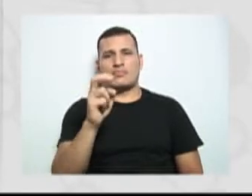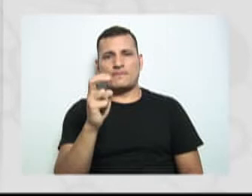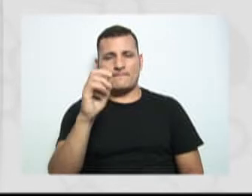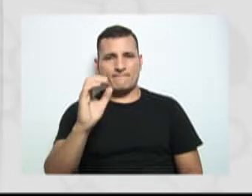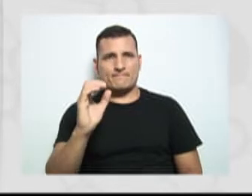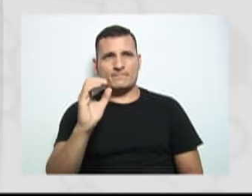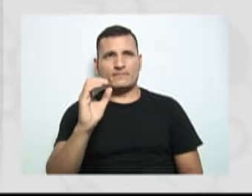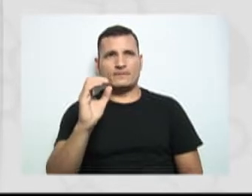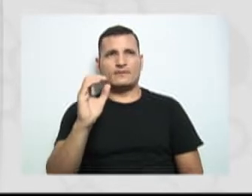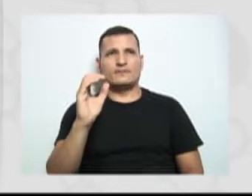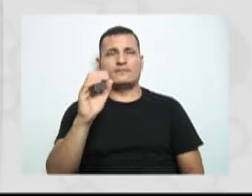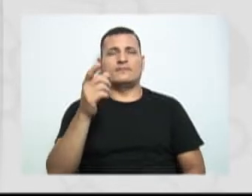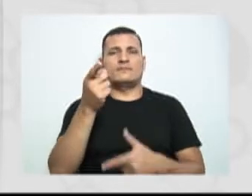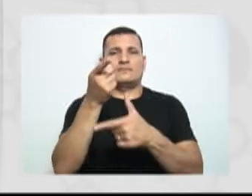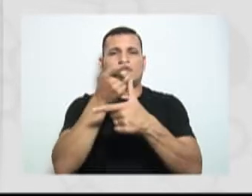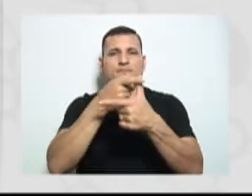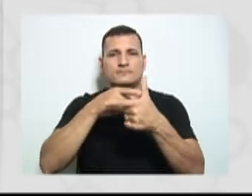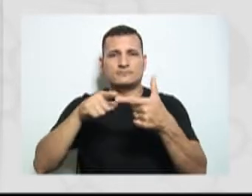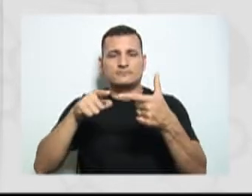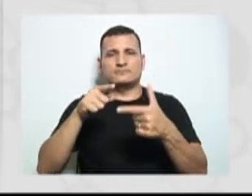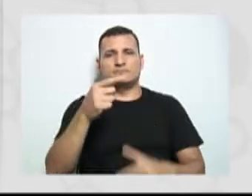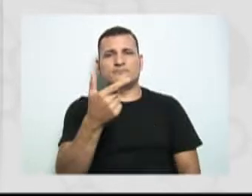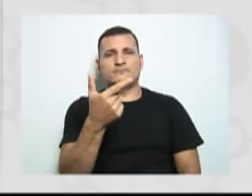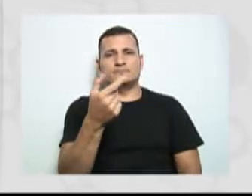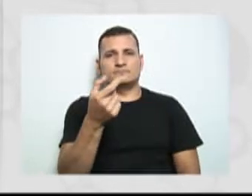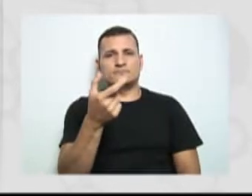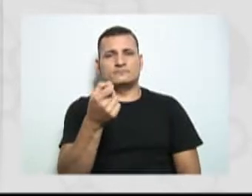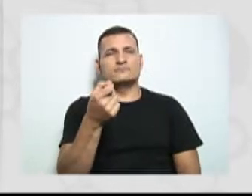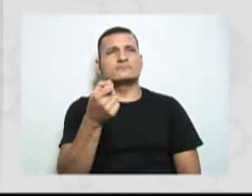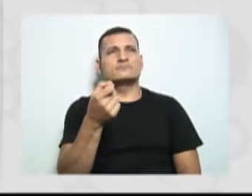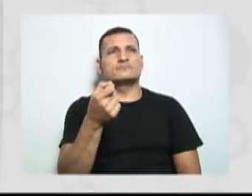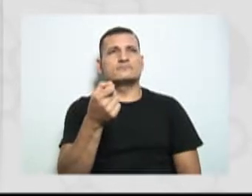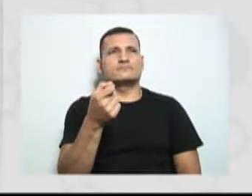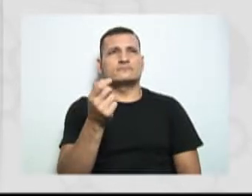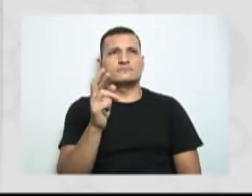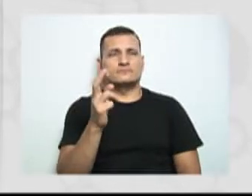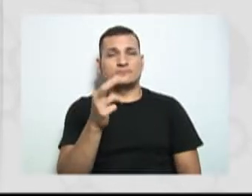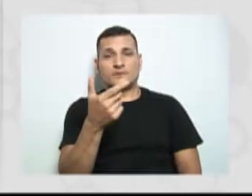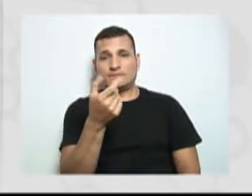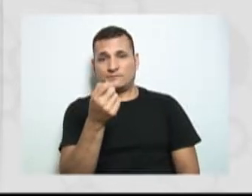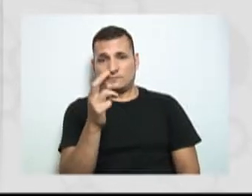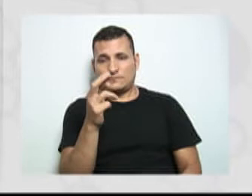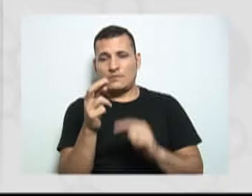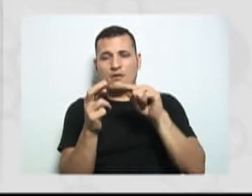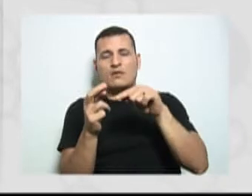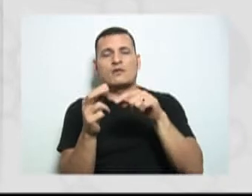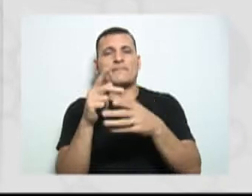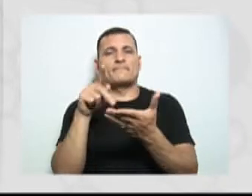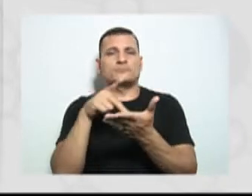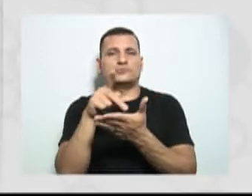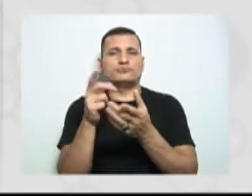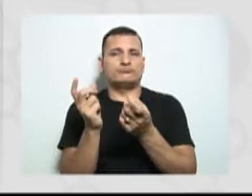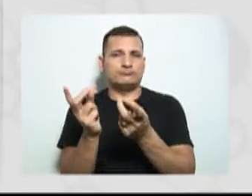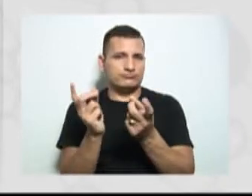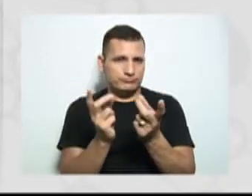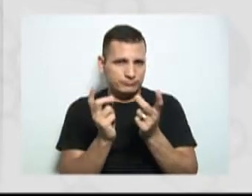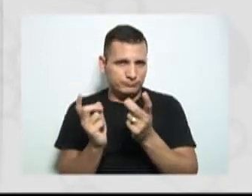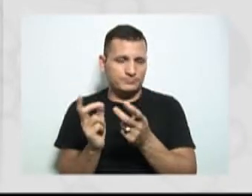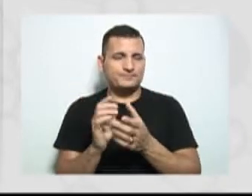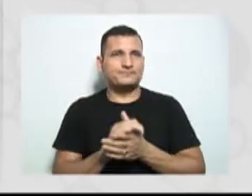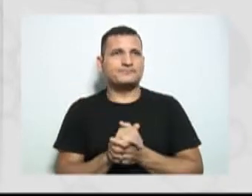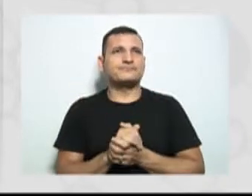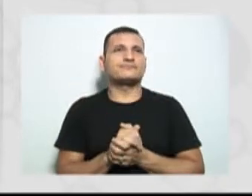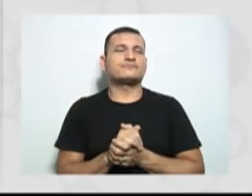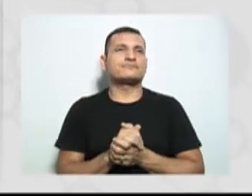R$8.905,85 e vamos dividi-lo por R$20. Que é o meu preço de venda, correto? Sim.